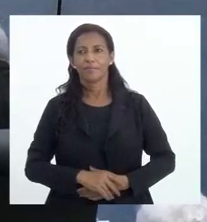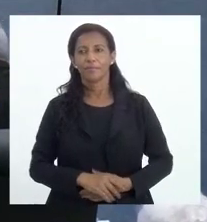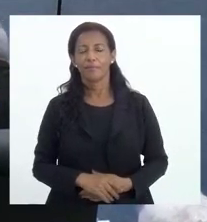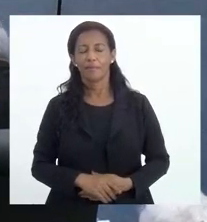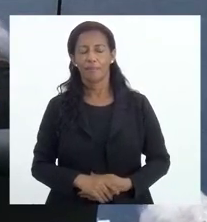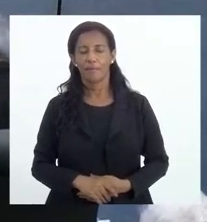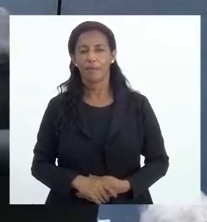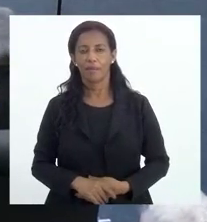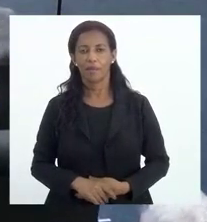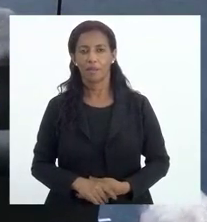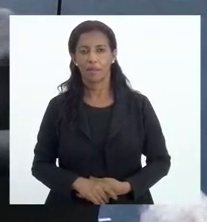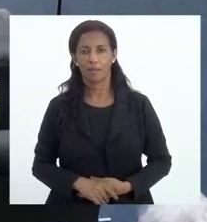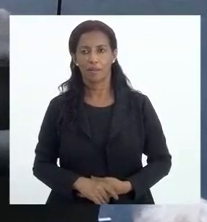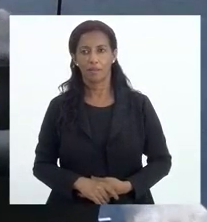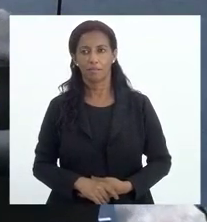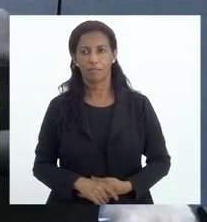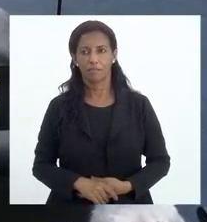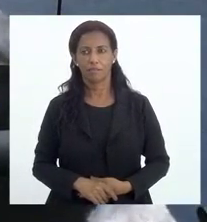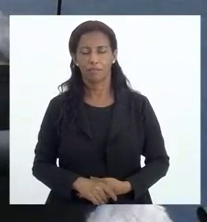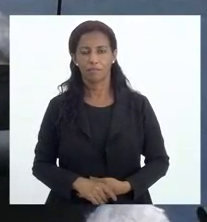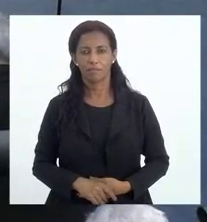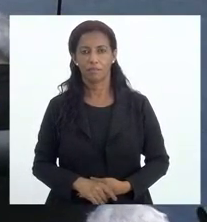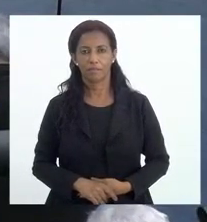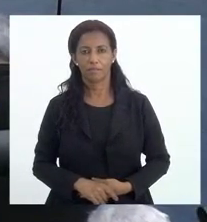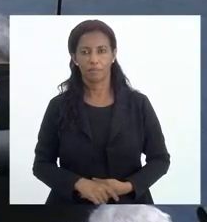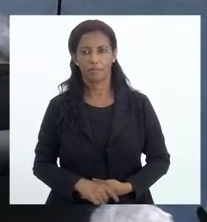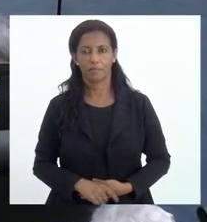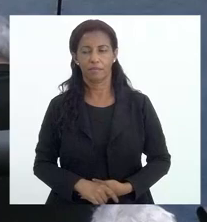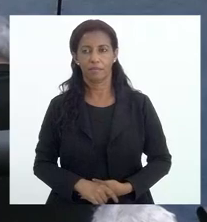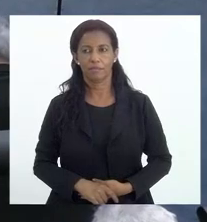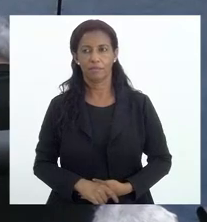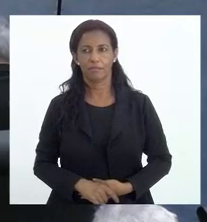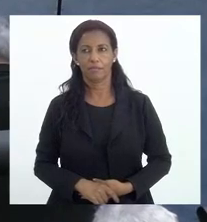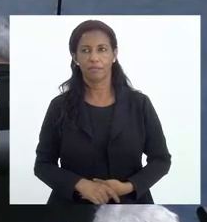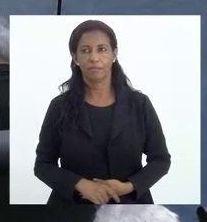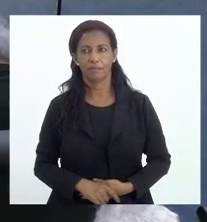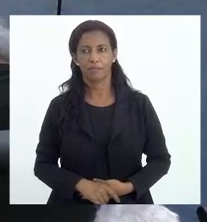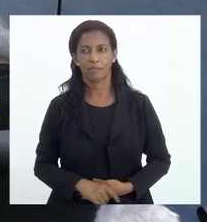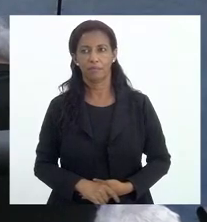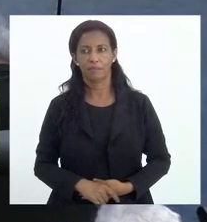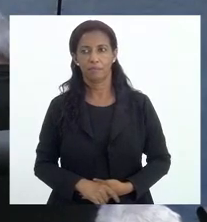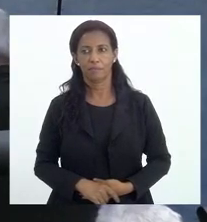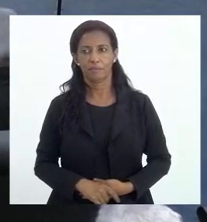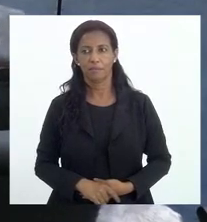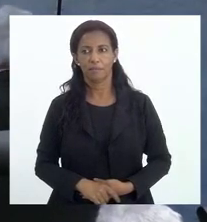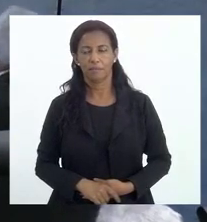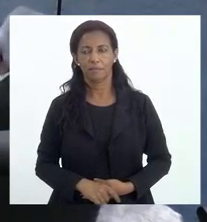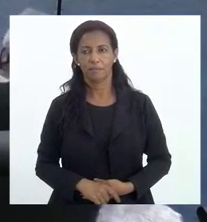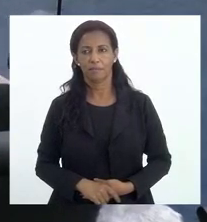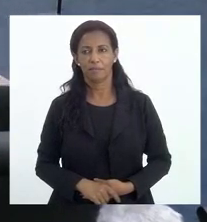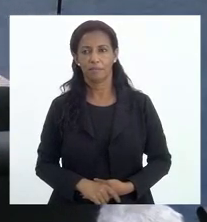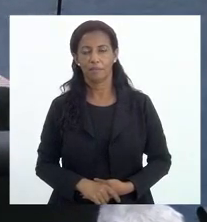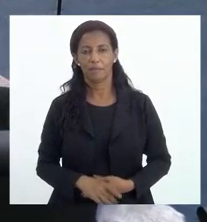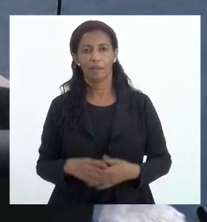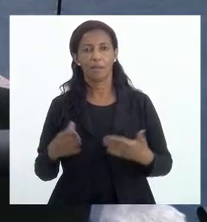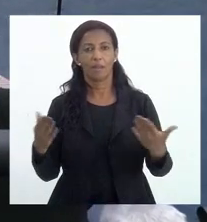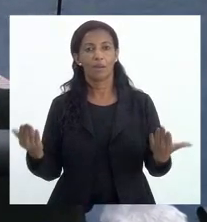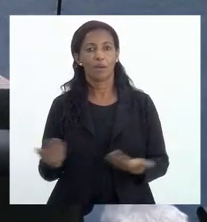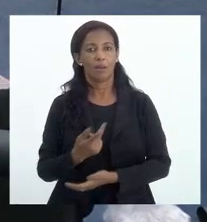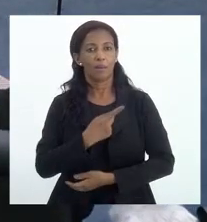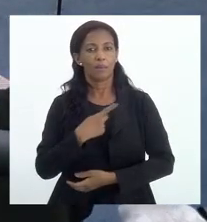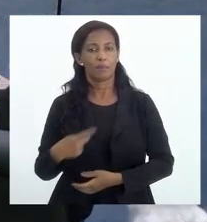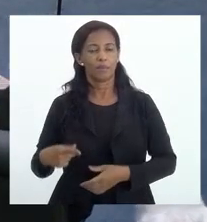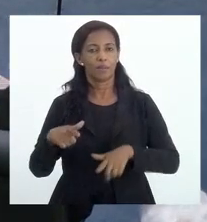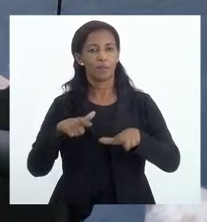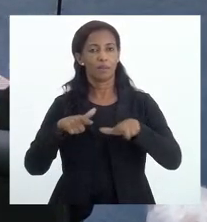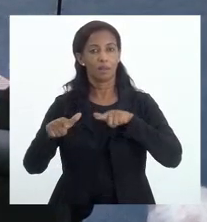Eu arguo agora do outro co-presidente dos trabalhos, que está de forma remota,